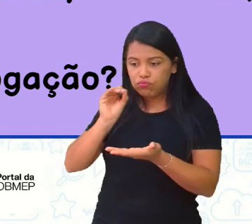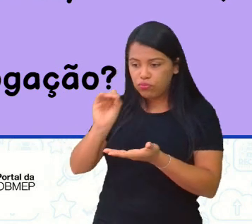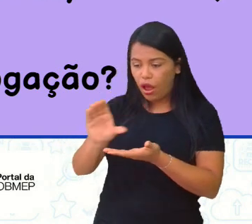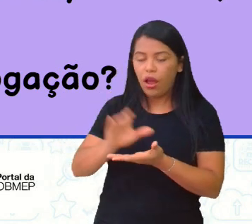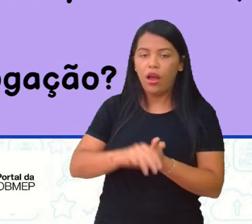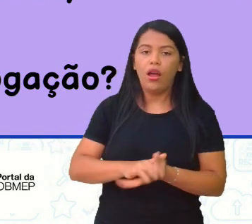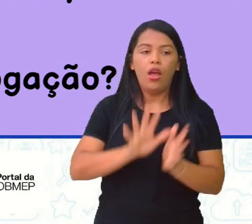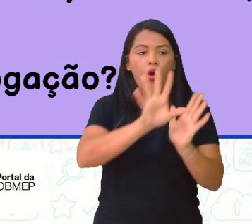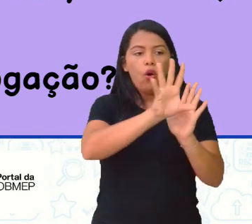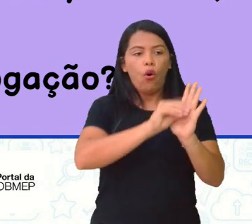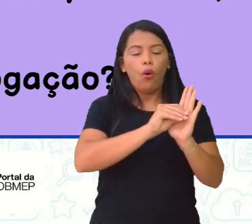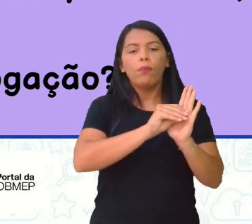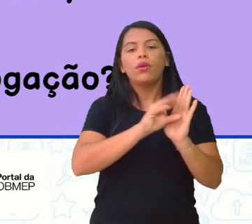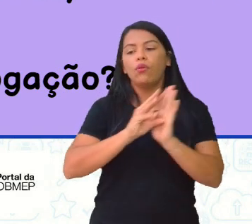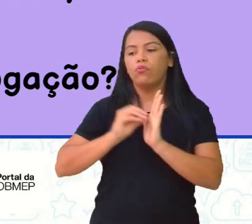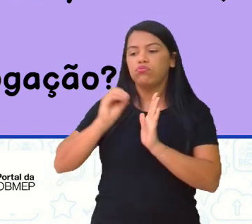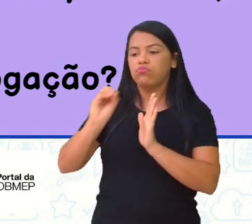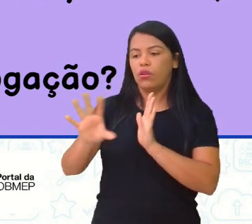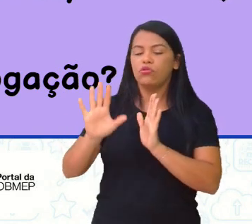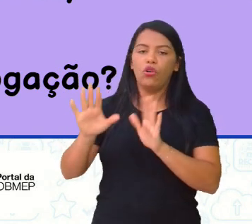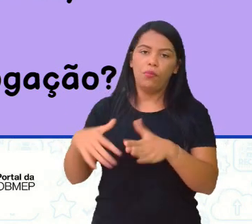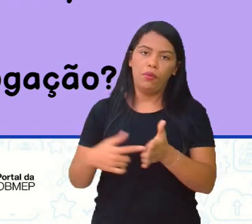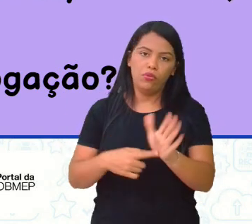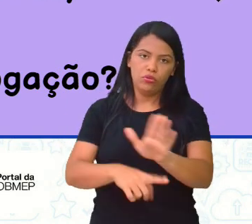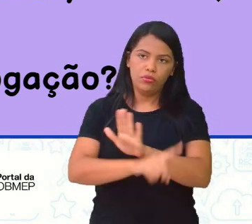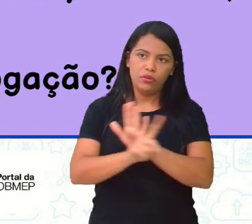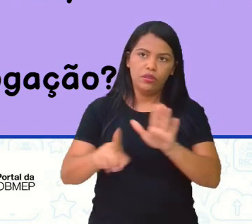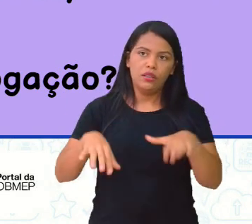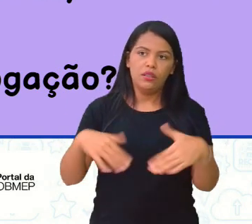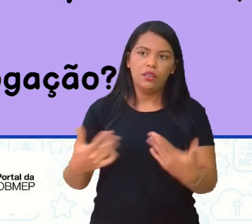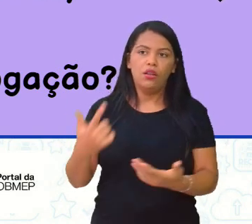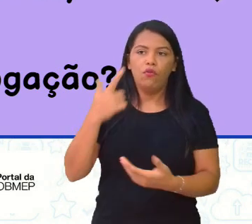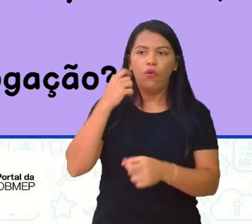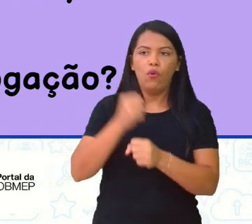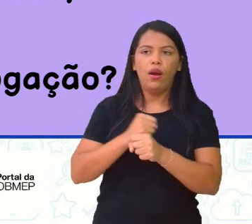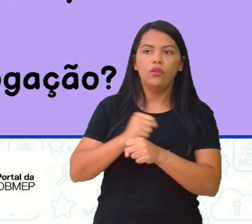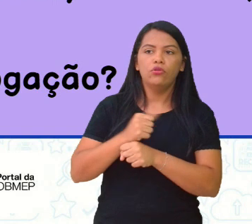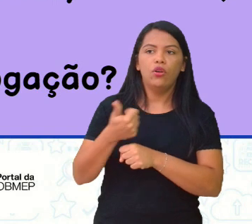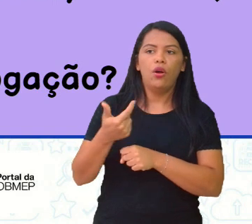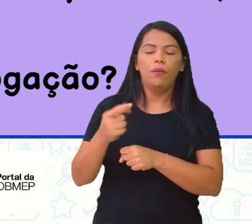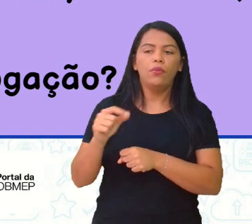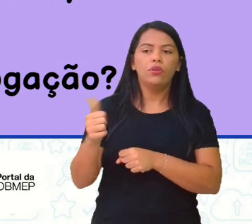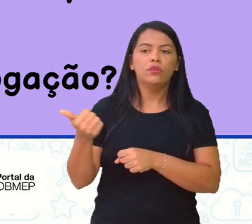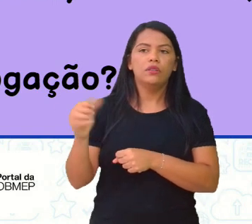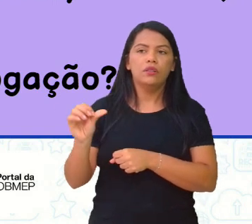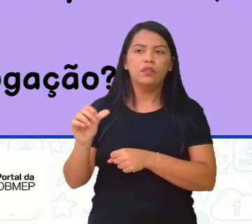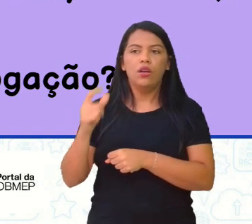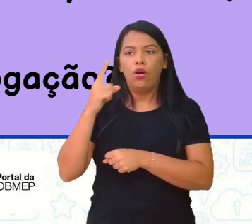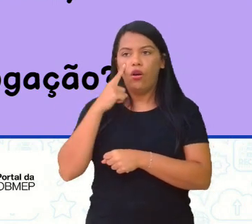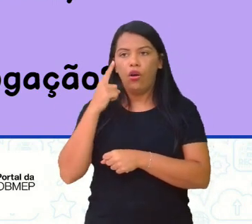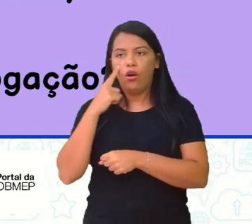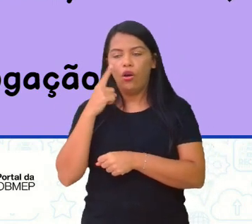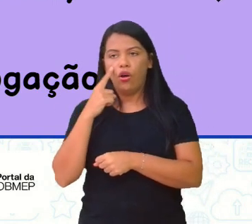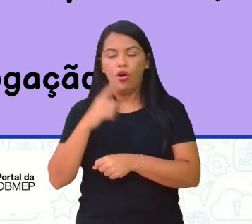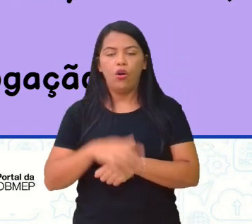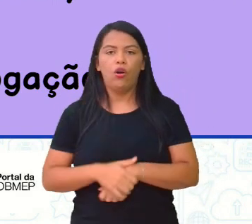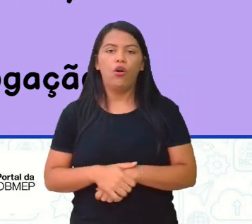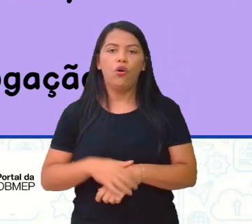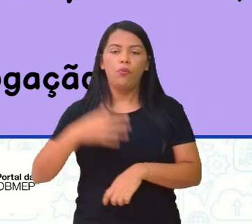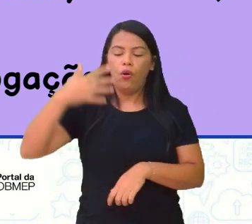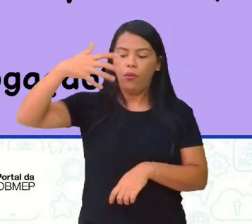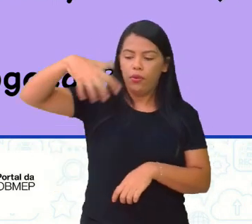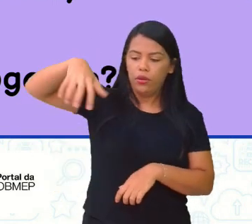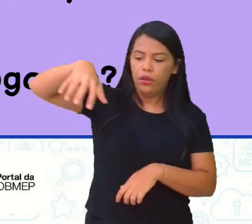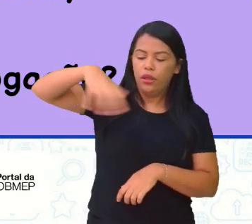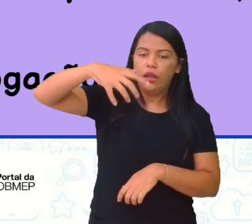questão 15 do nível A de 2019. O módulo abaixo, pendurado no teto, está em